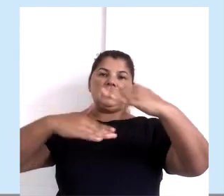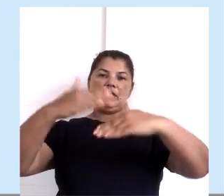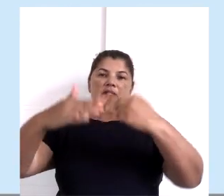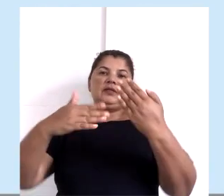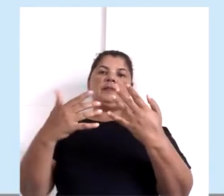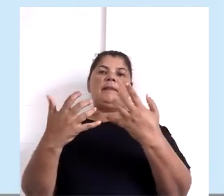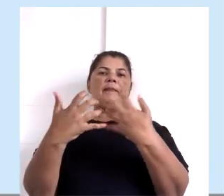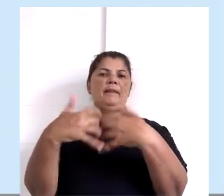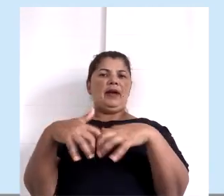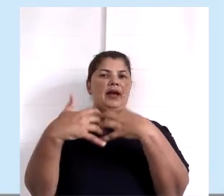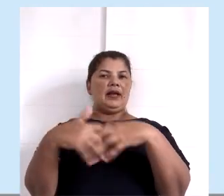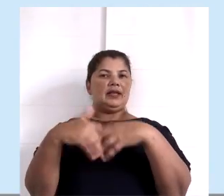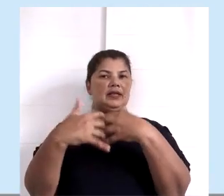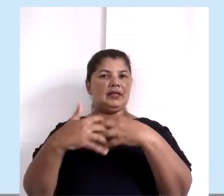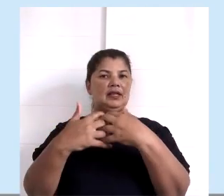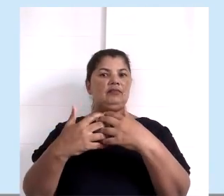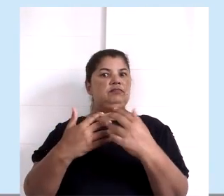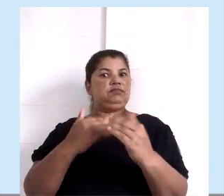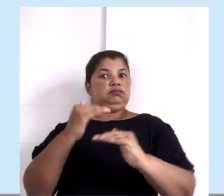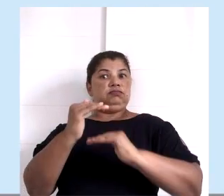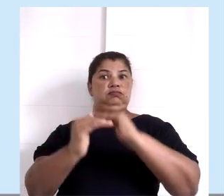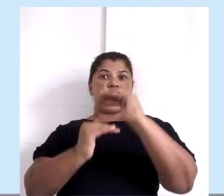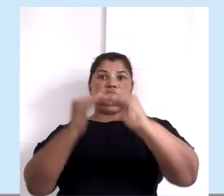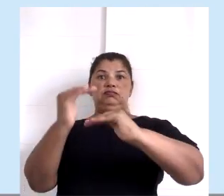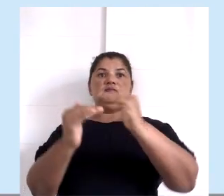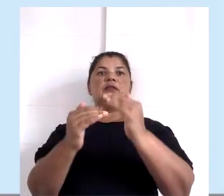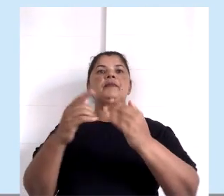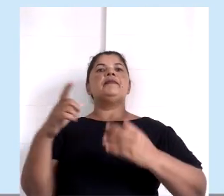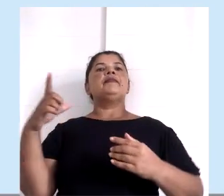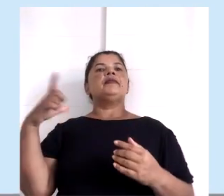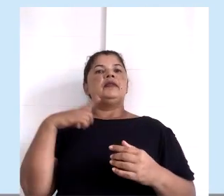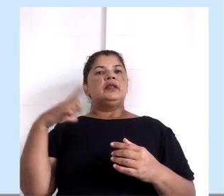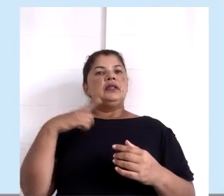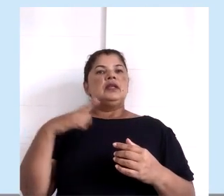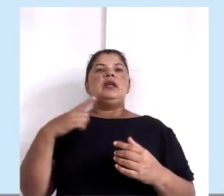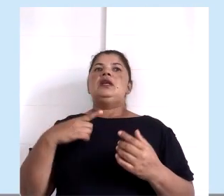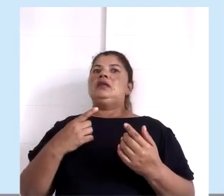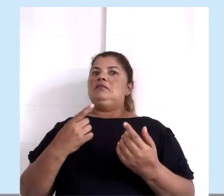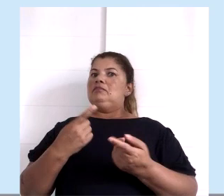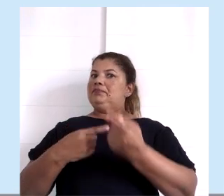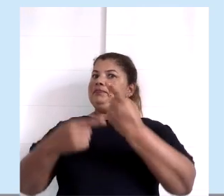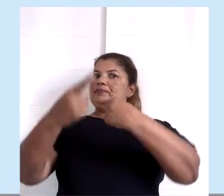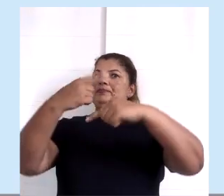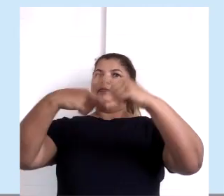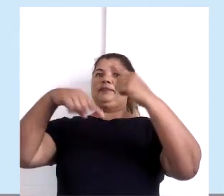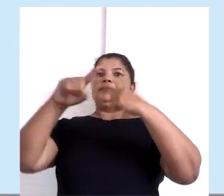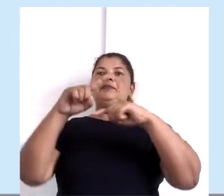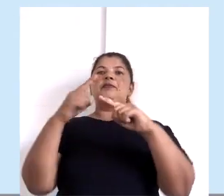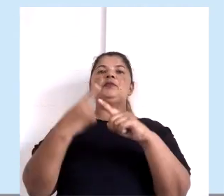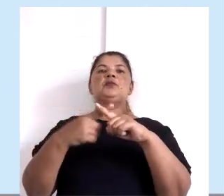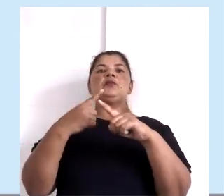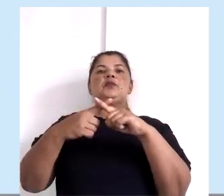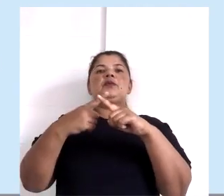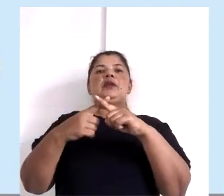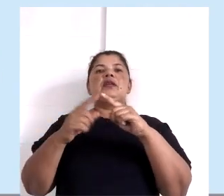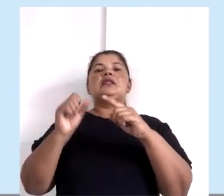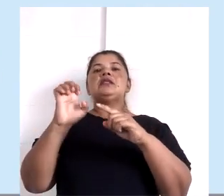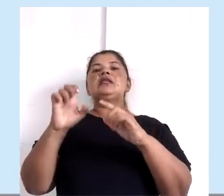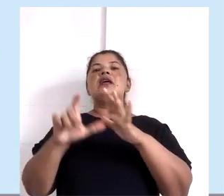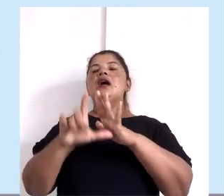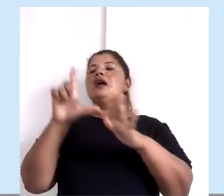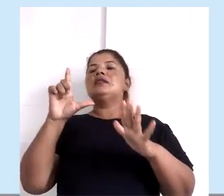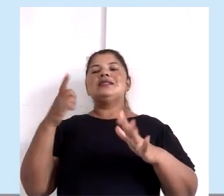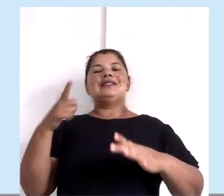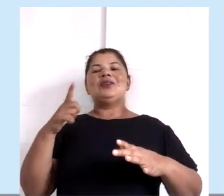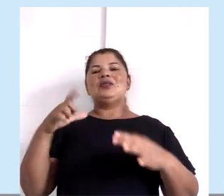máquinas, ele tem tanto uma questão de progresso, porque antes Se você não conseguir obter uma determinada peça